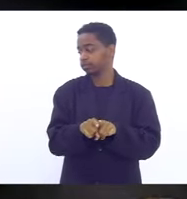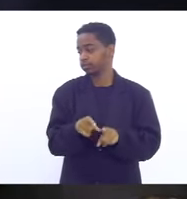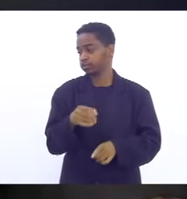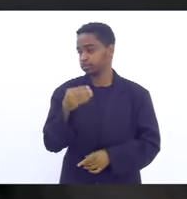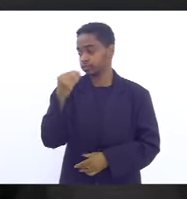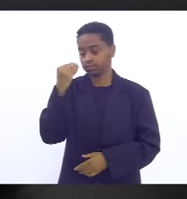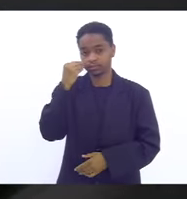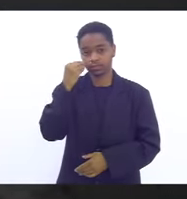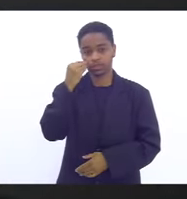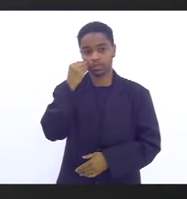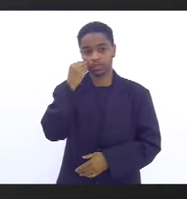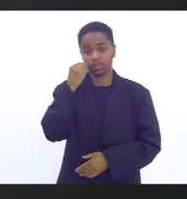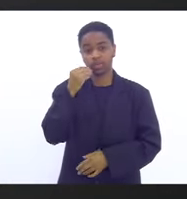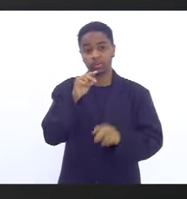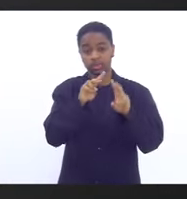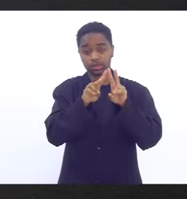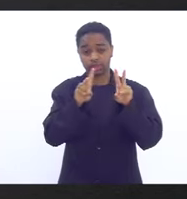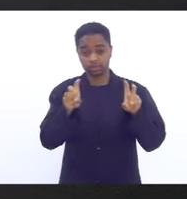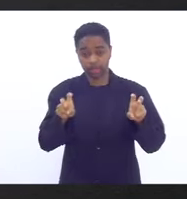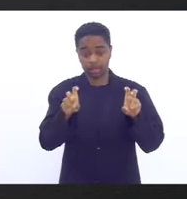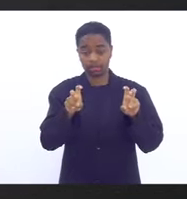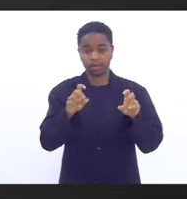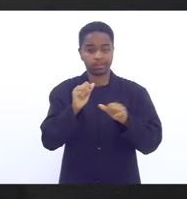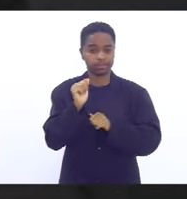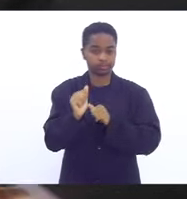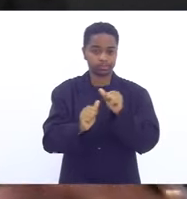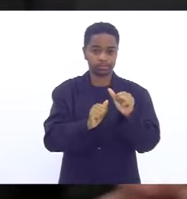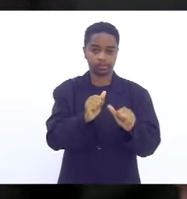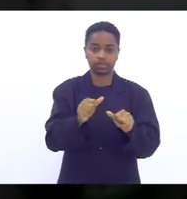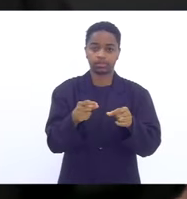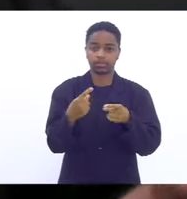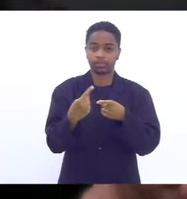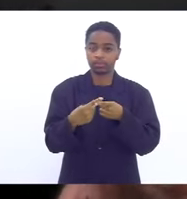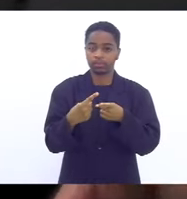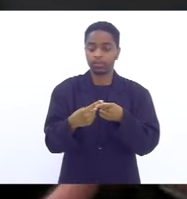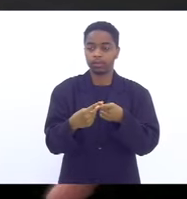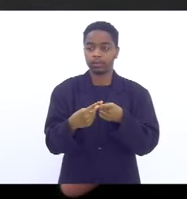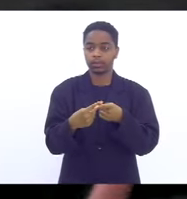do tema essa maldade de quando vem